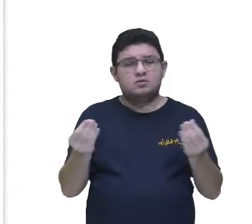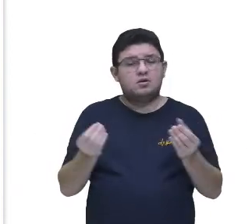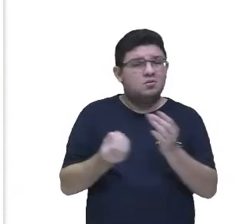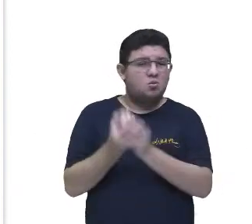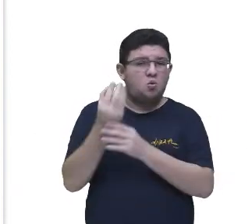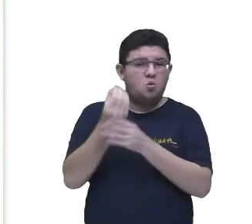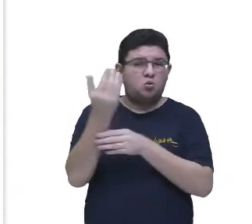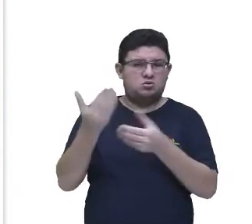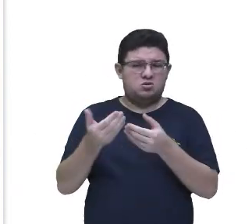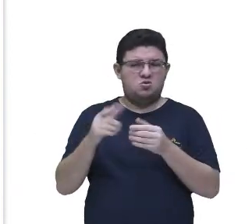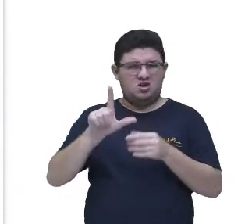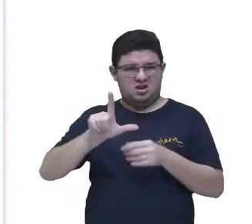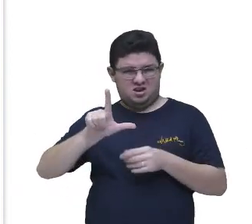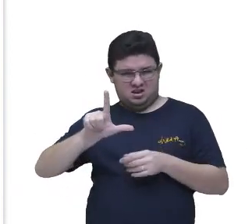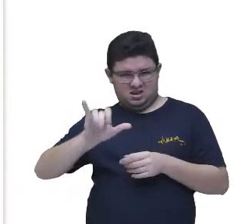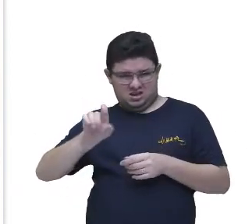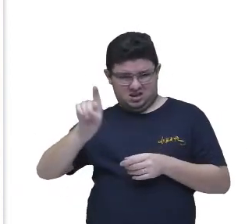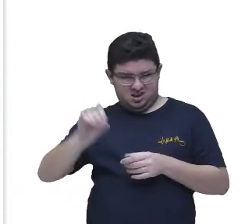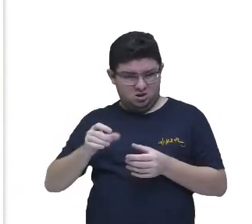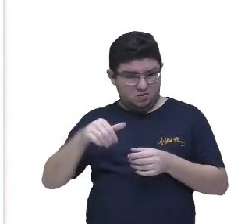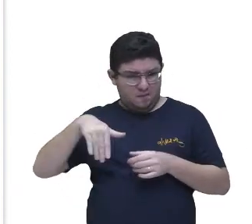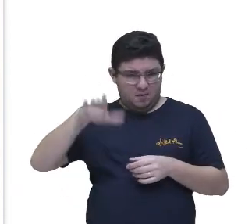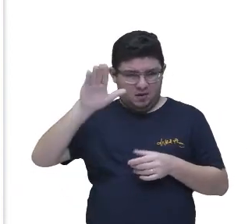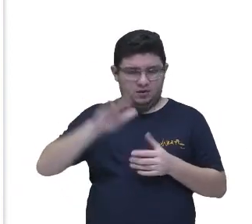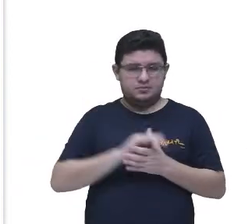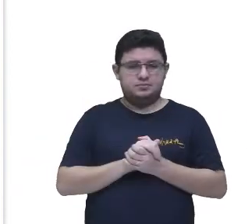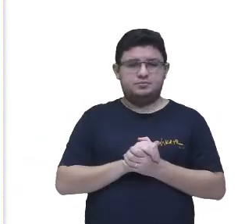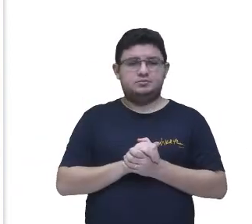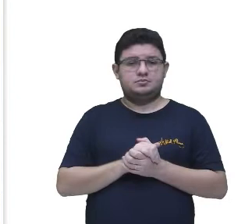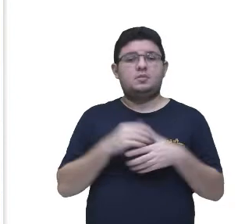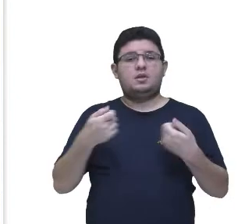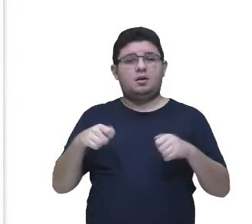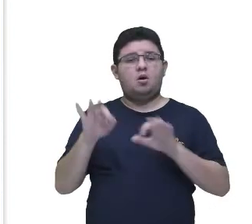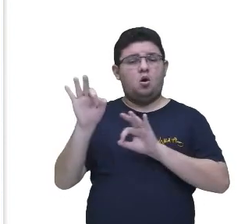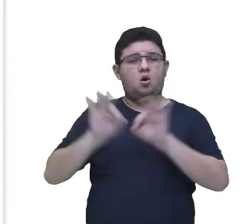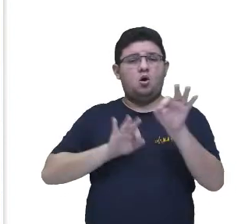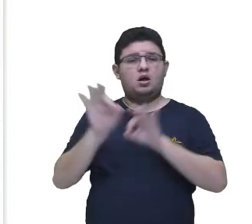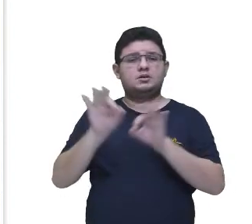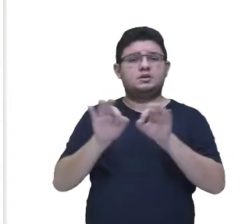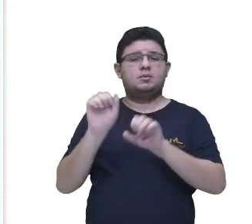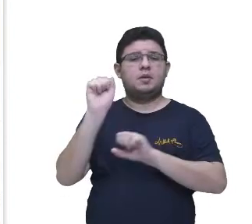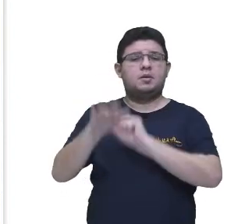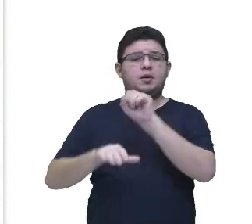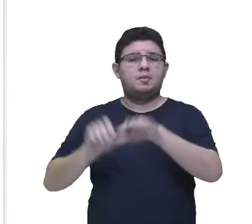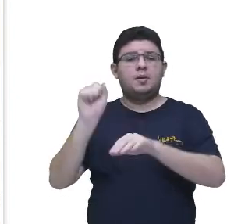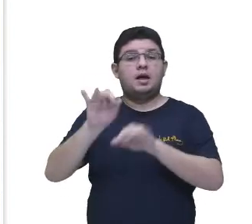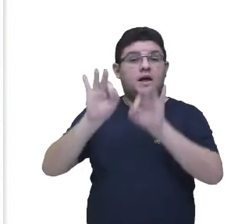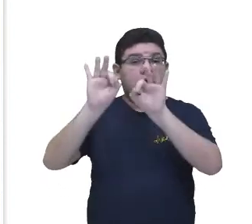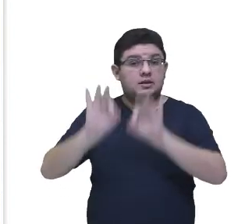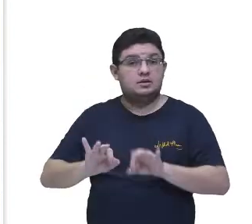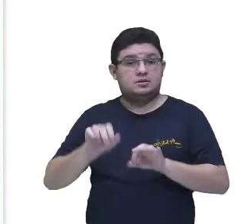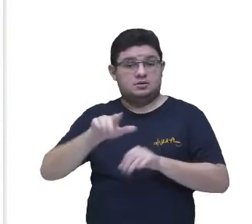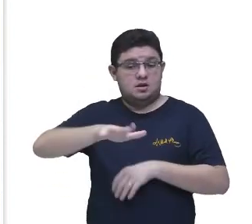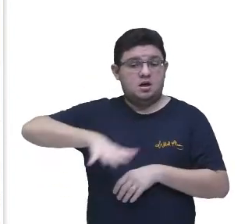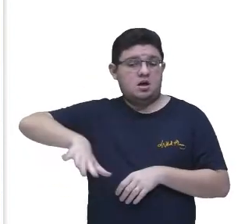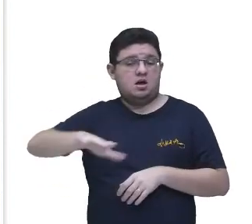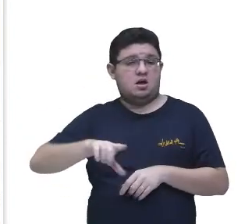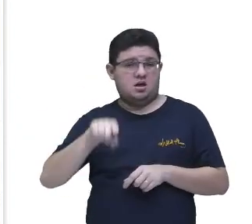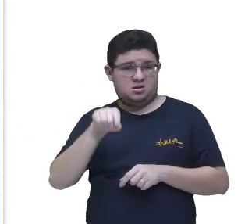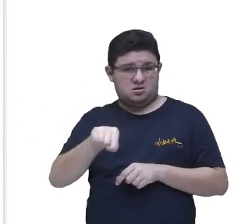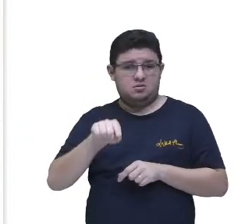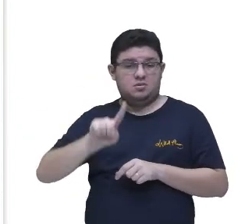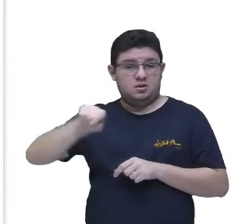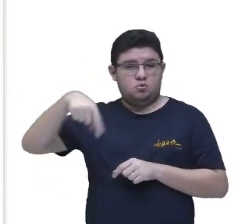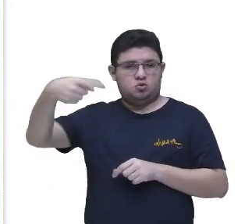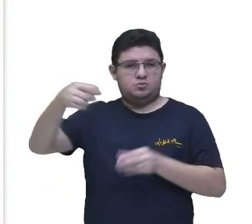Então, a gente tem que ter o descarte correto desses resíduos para que não haja aí grandes